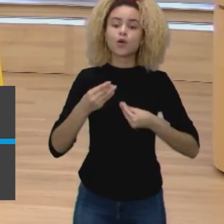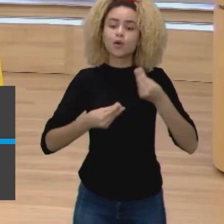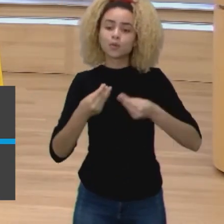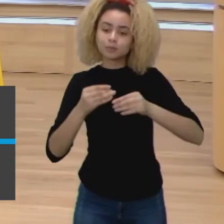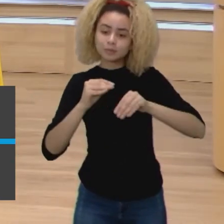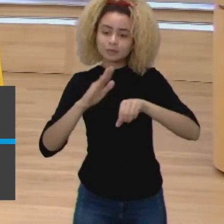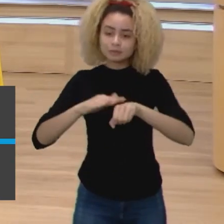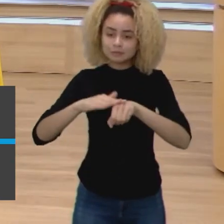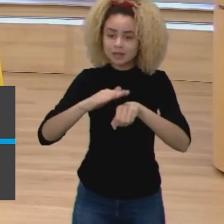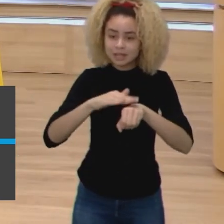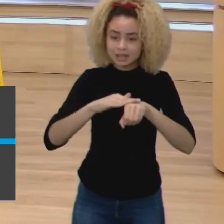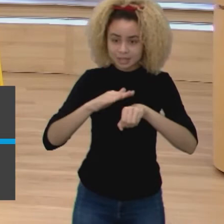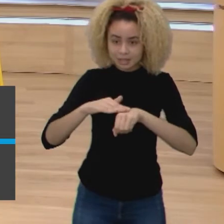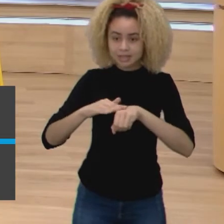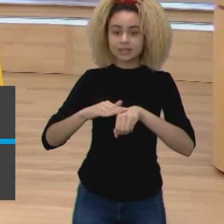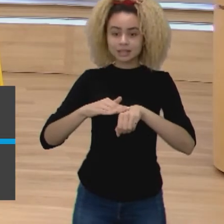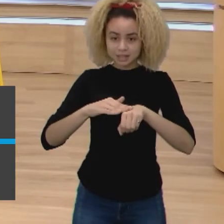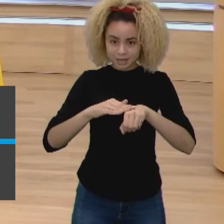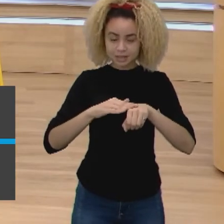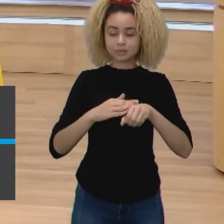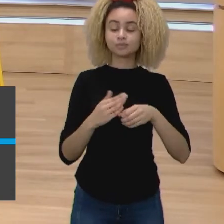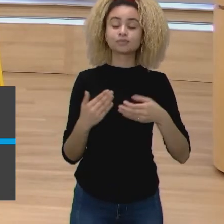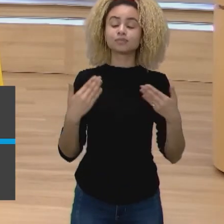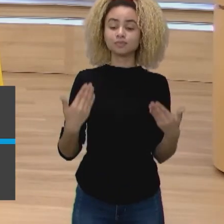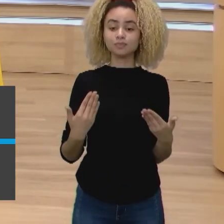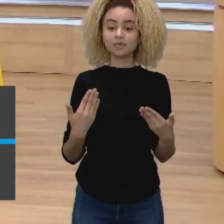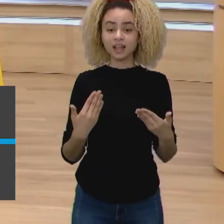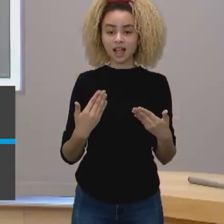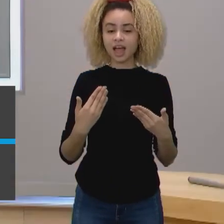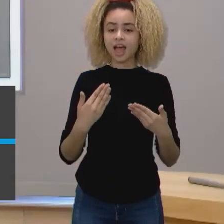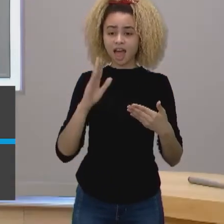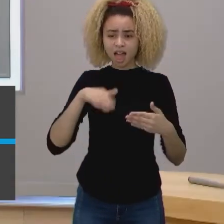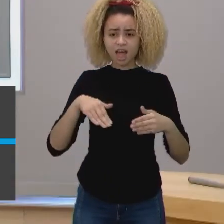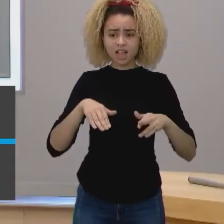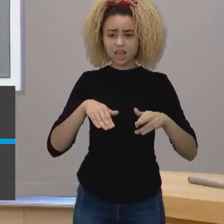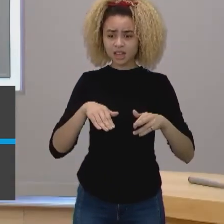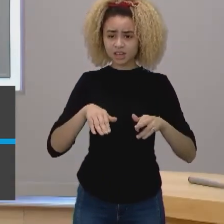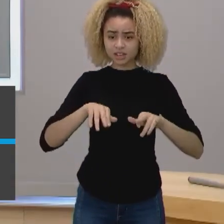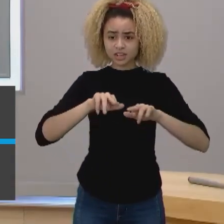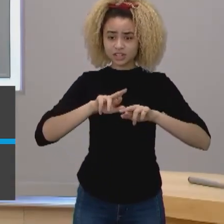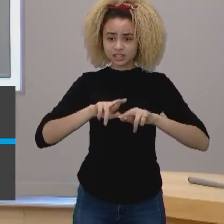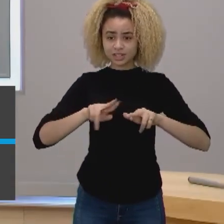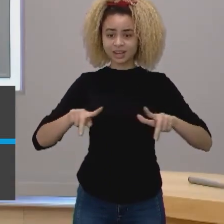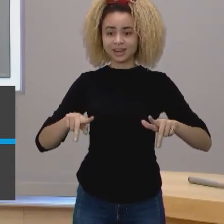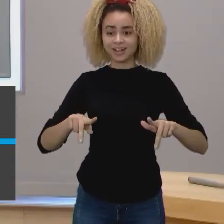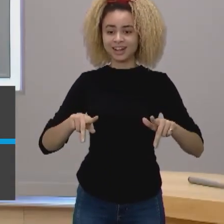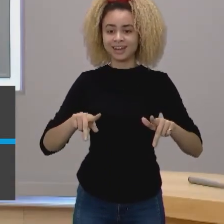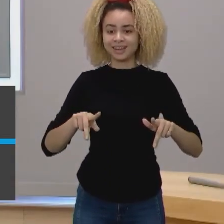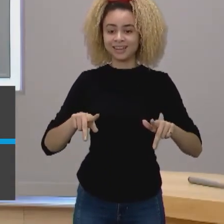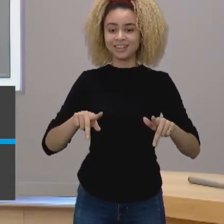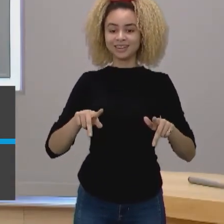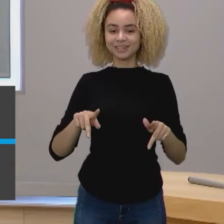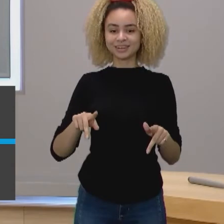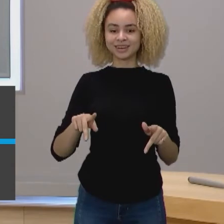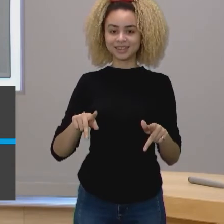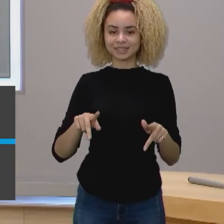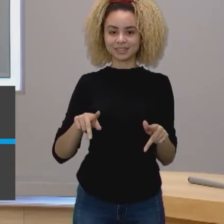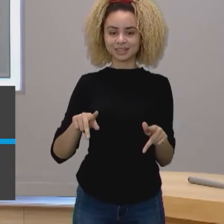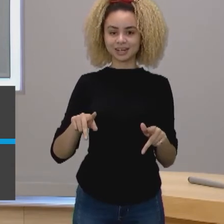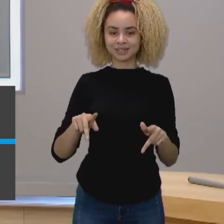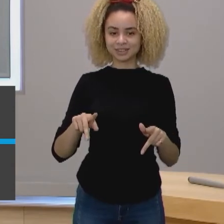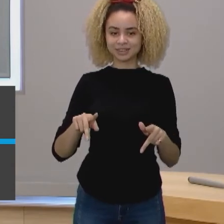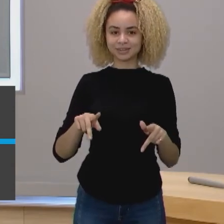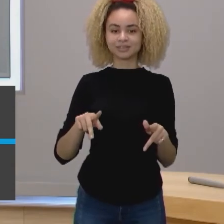produção do toyotismo, ela é completamente distinta dessa produção aqui